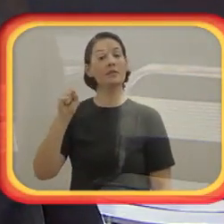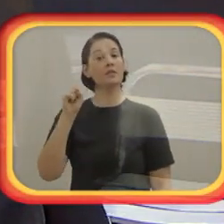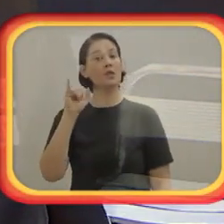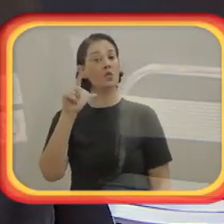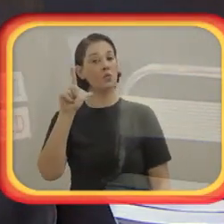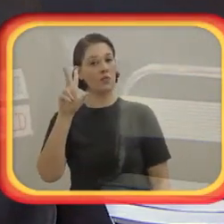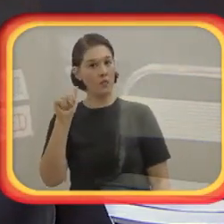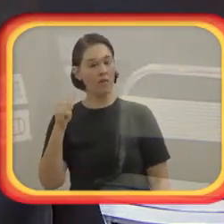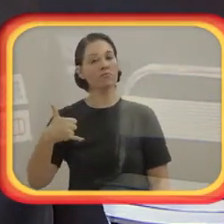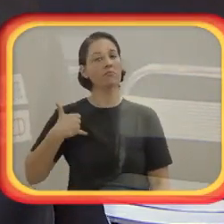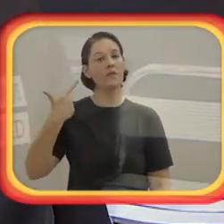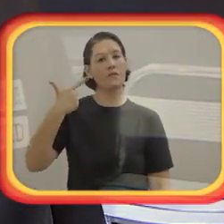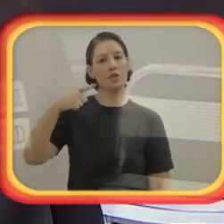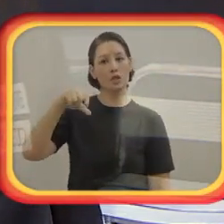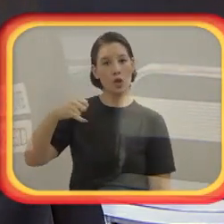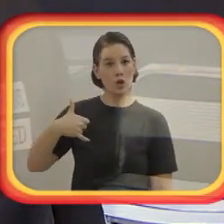Down,